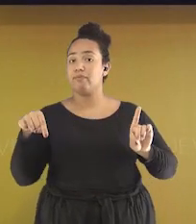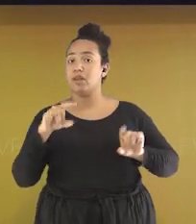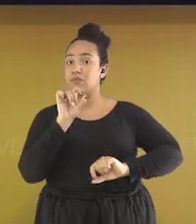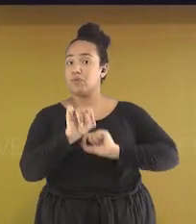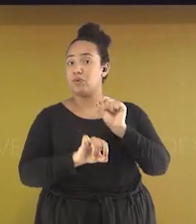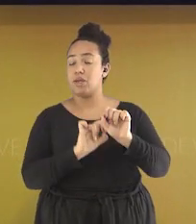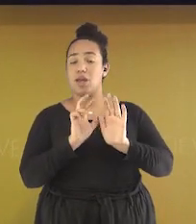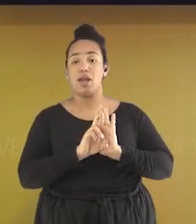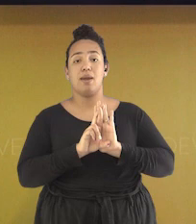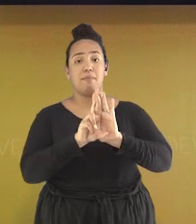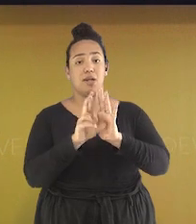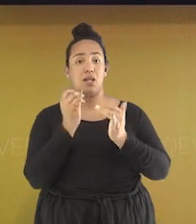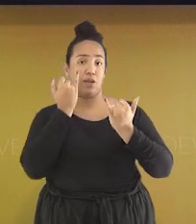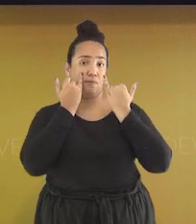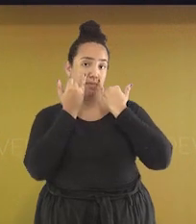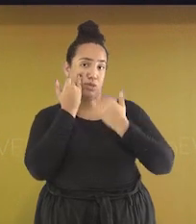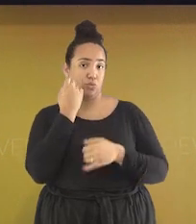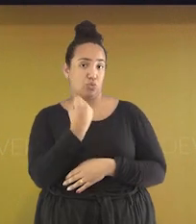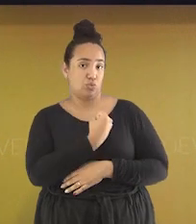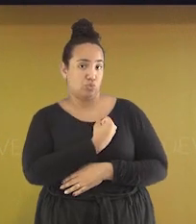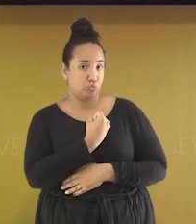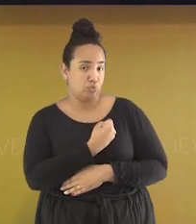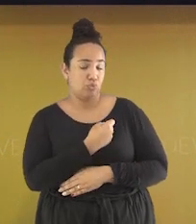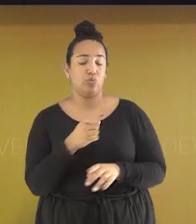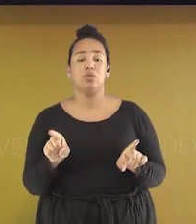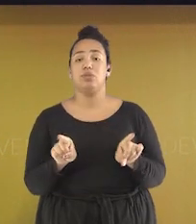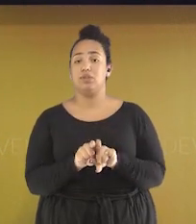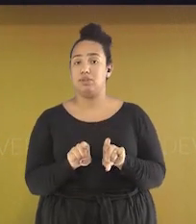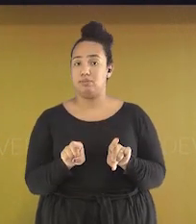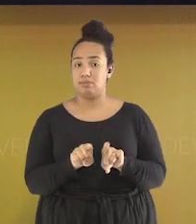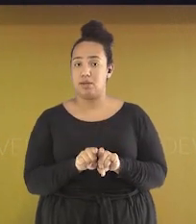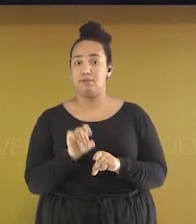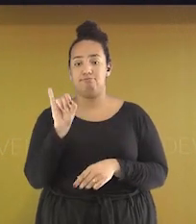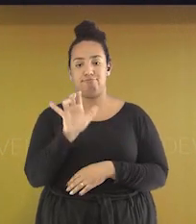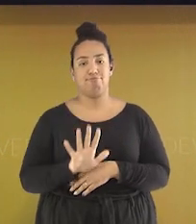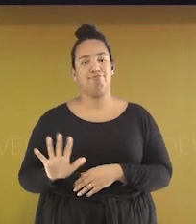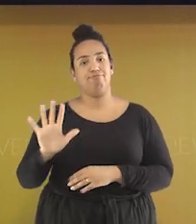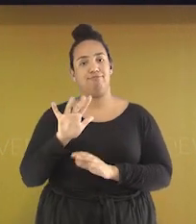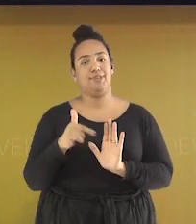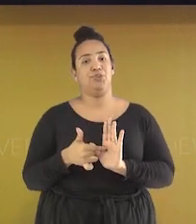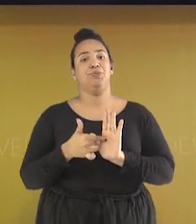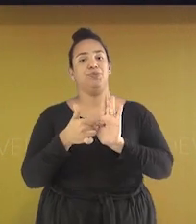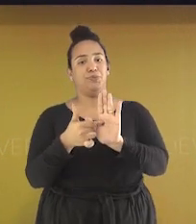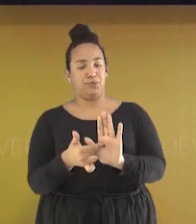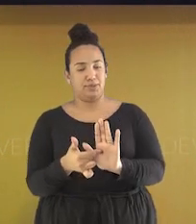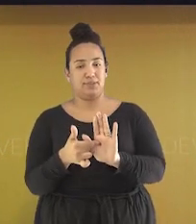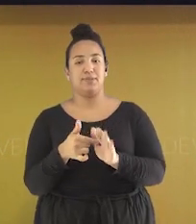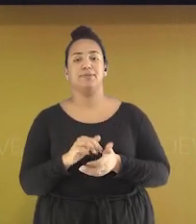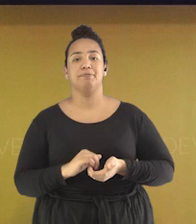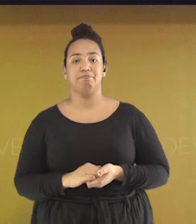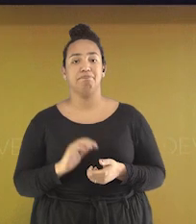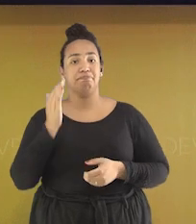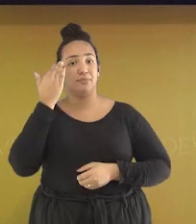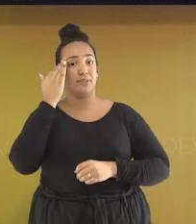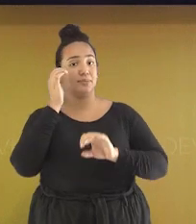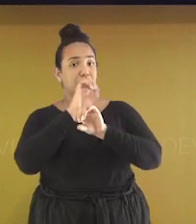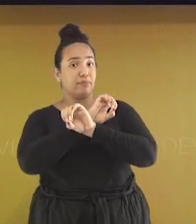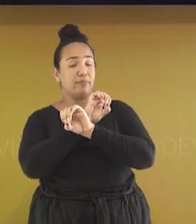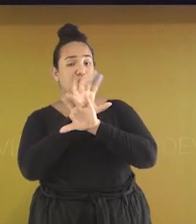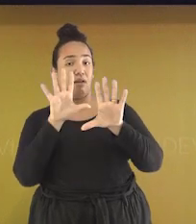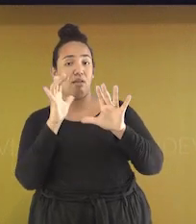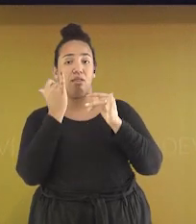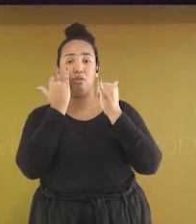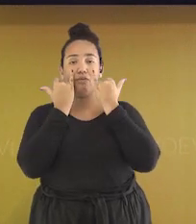uma representação de uma informação numérica em forma de uma imagem, para que fique mais